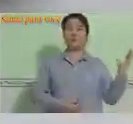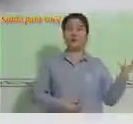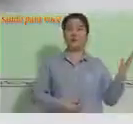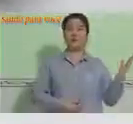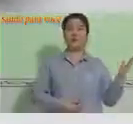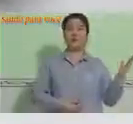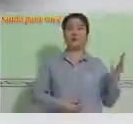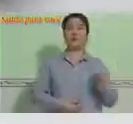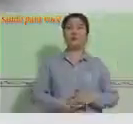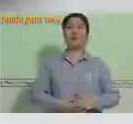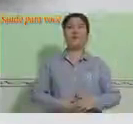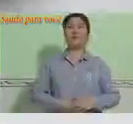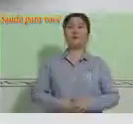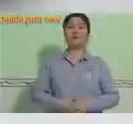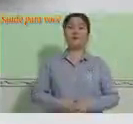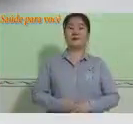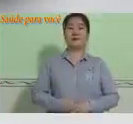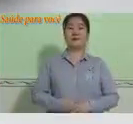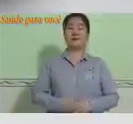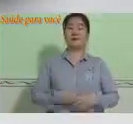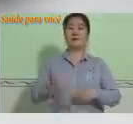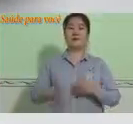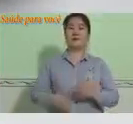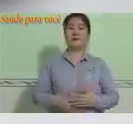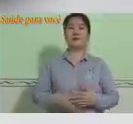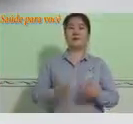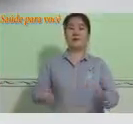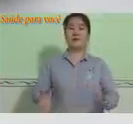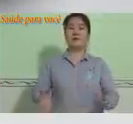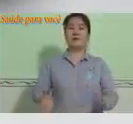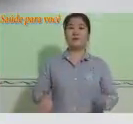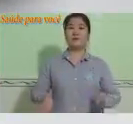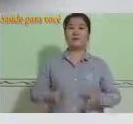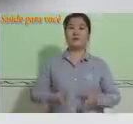memórias podem causar dor e sofrimento para o indivíduo.